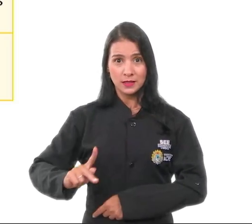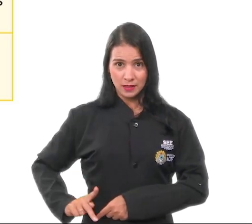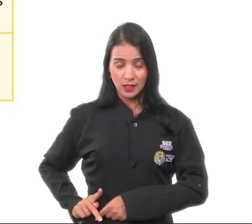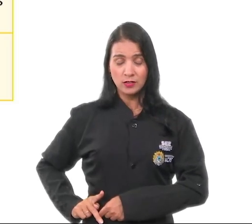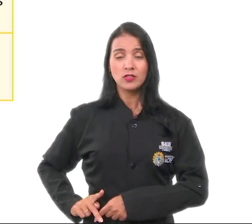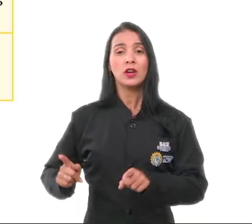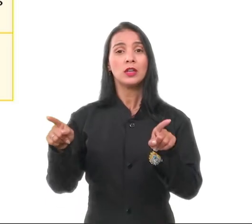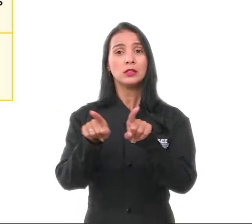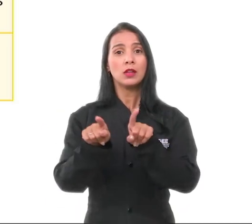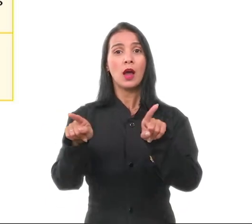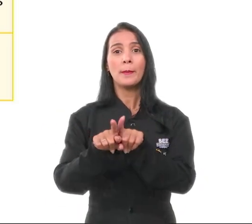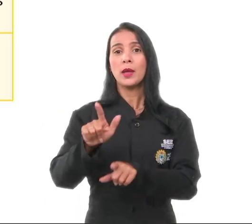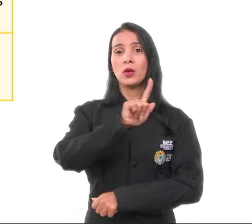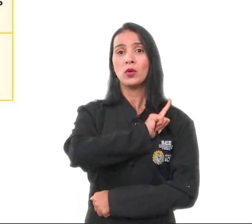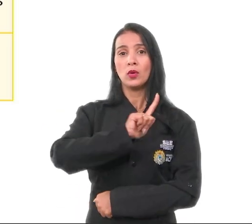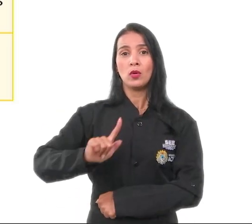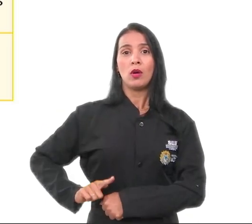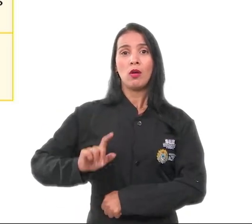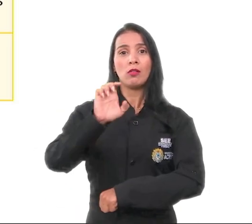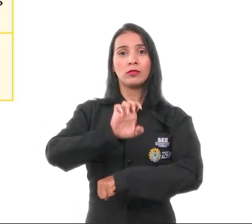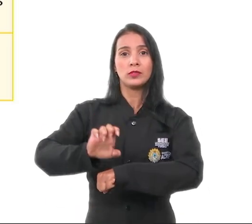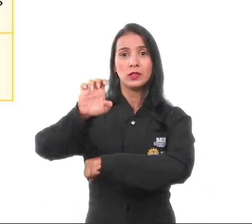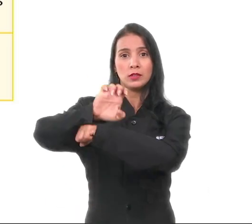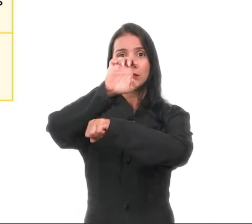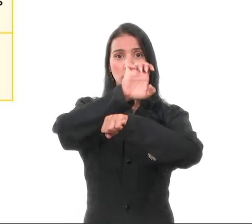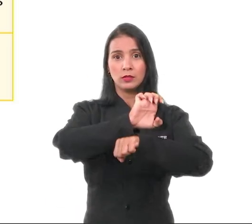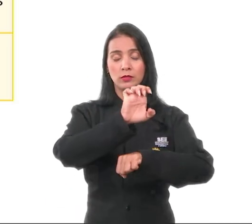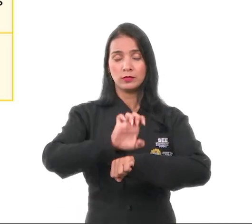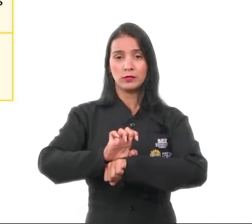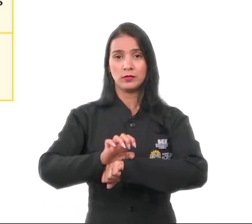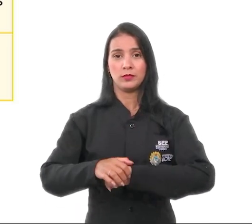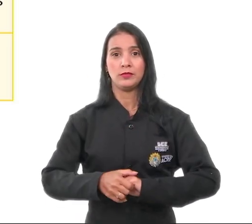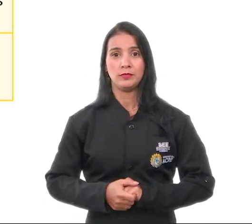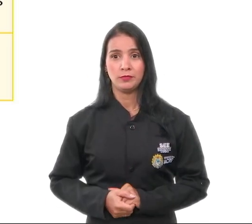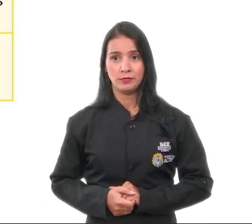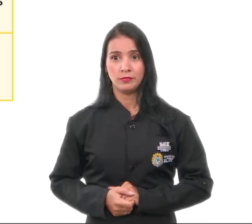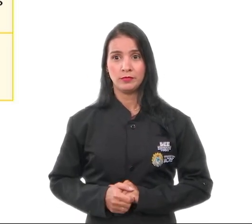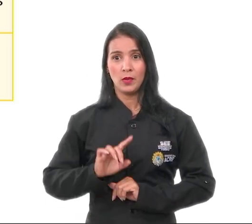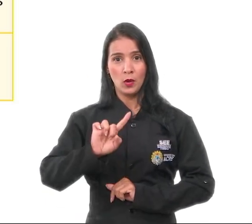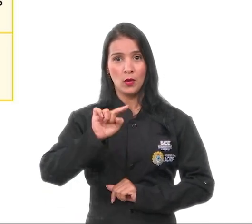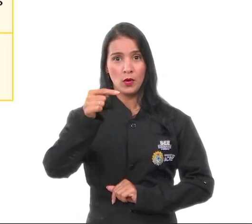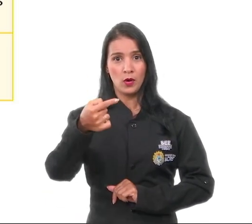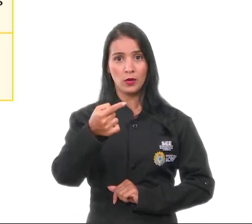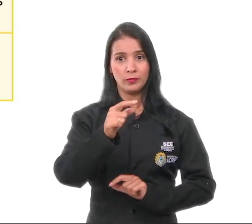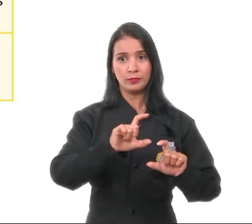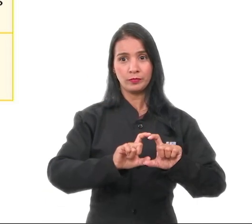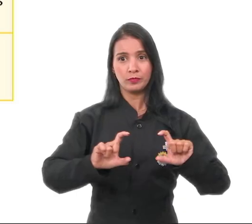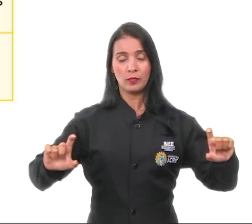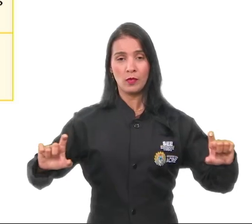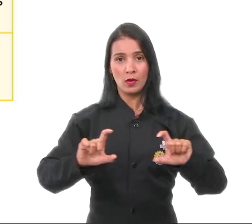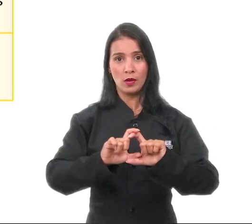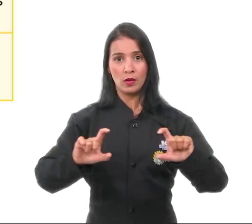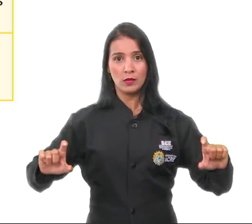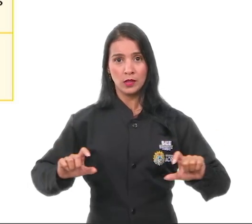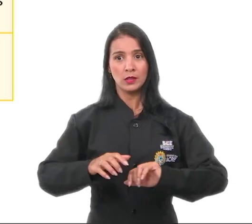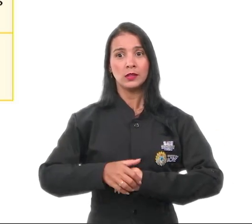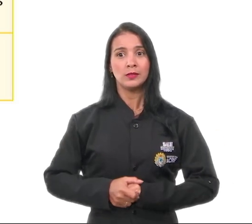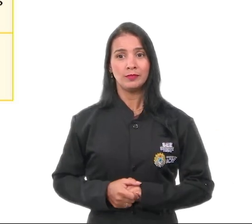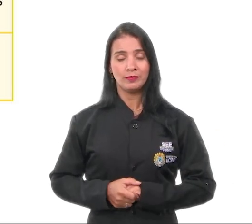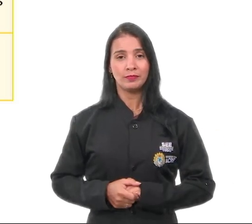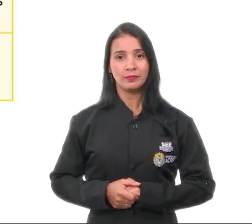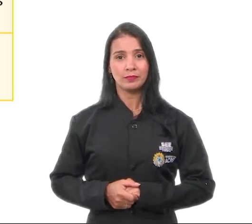também os governos estaduais. Próxima instituição, tribunais eleitorais